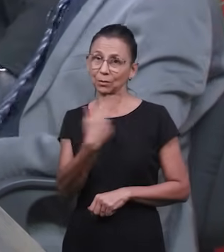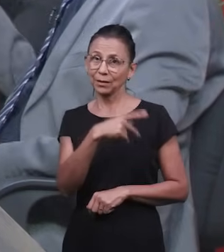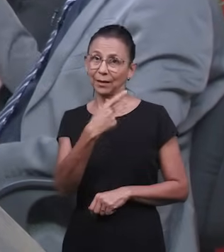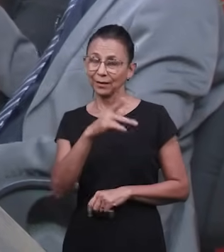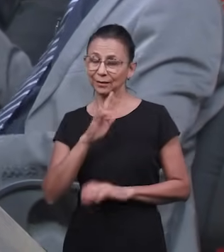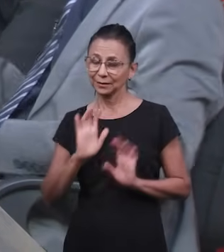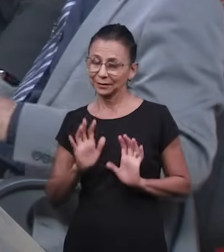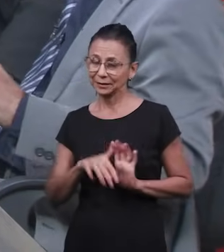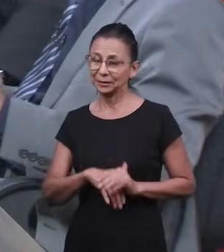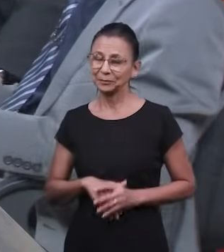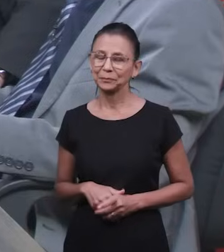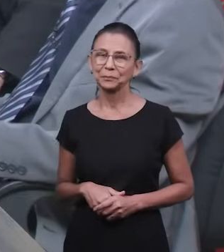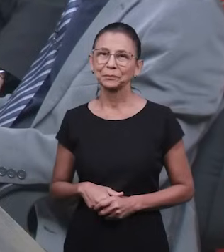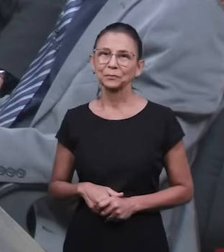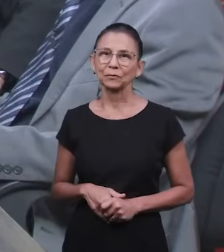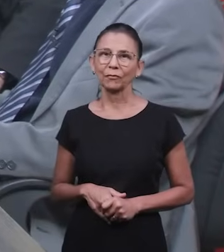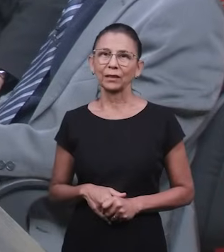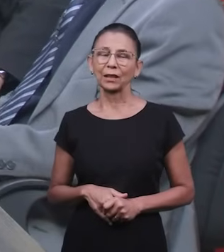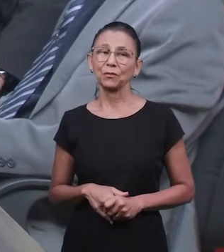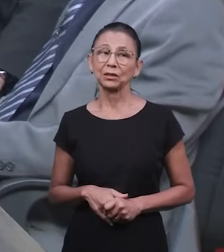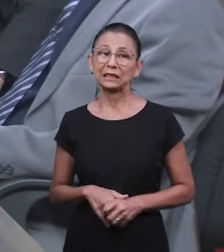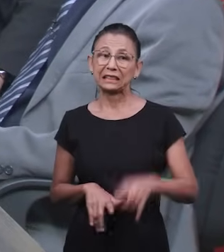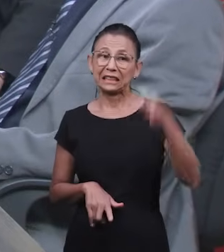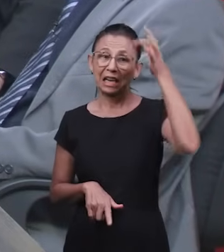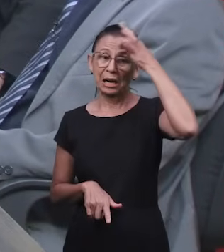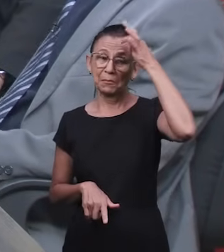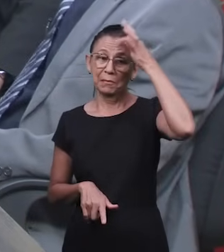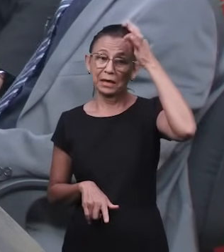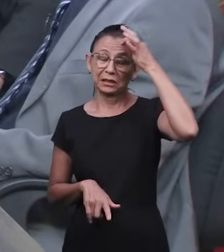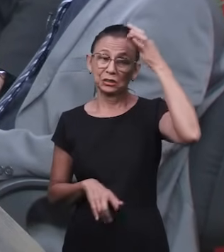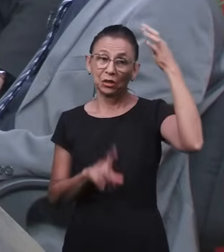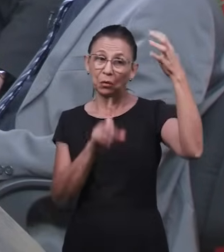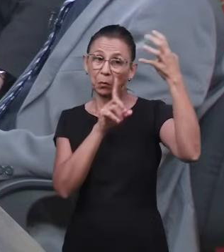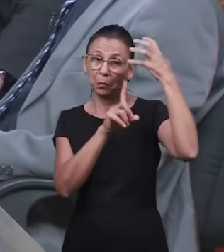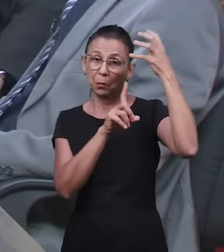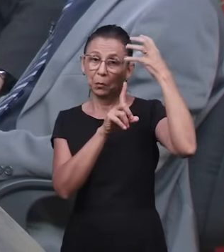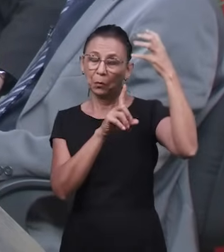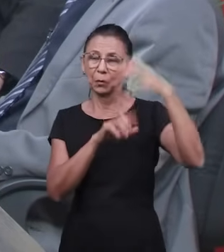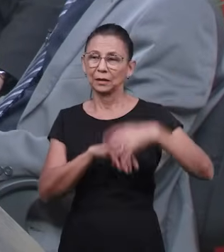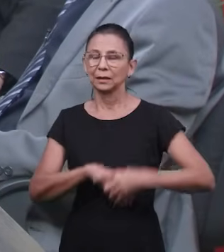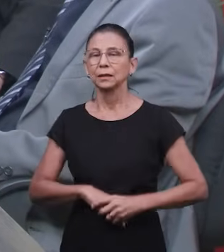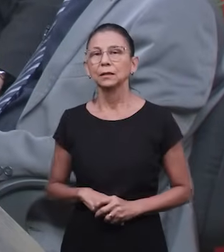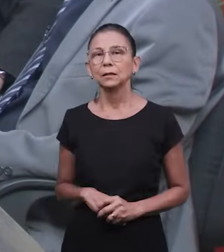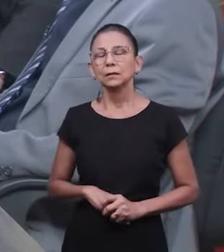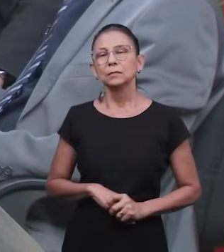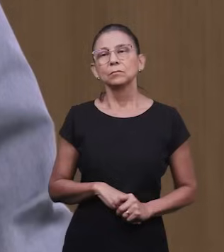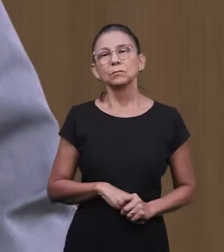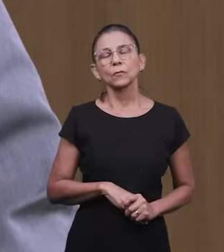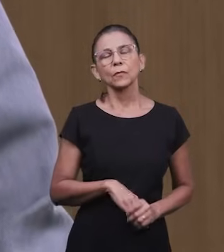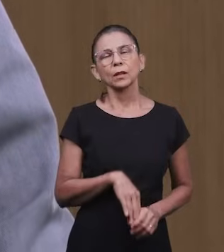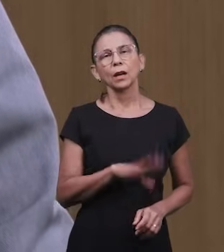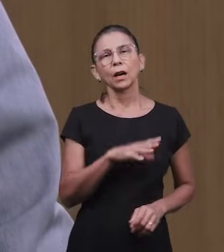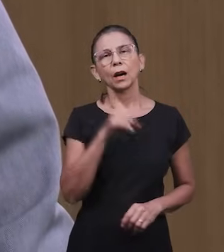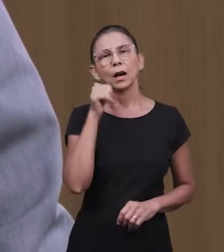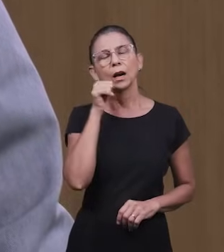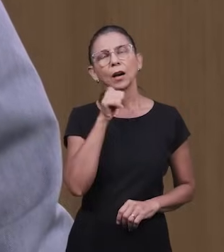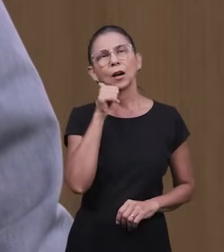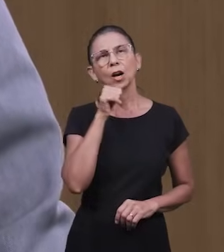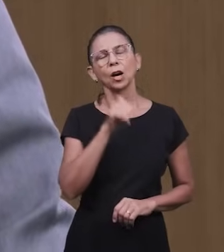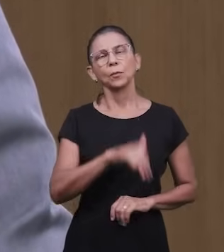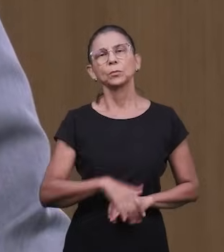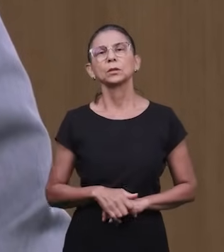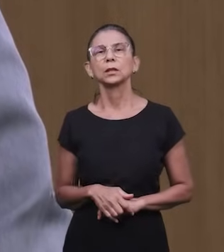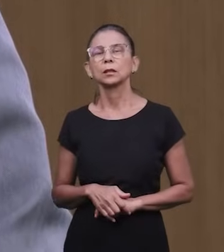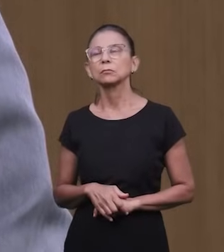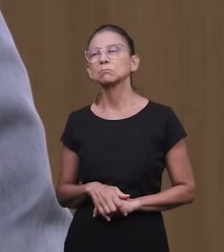Afetou a mente, e nós vamos ter que ver o que faz com você. E ela saiu daquela conversa,